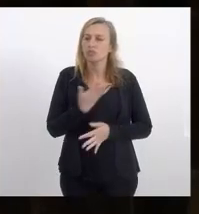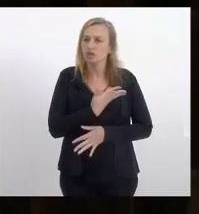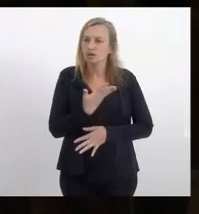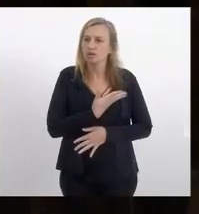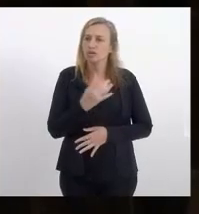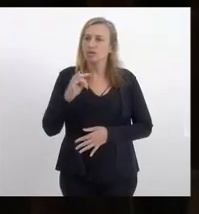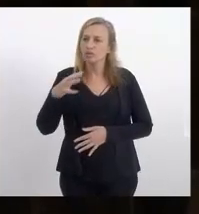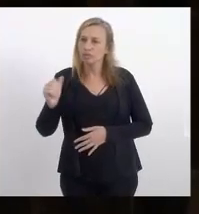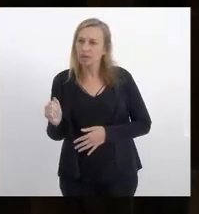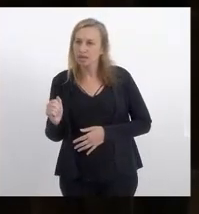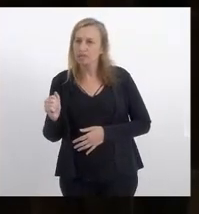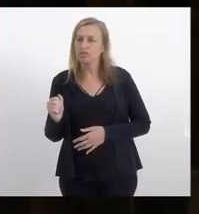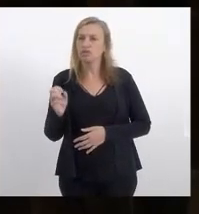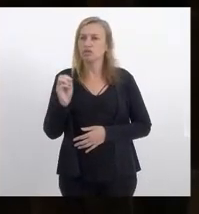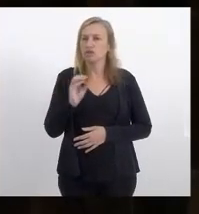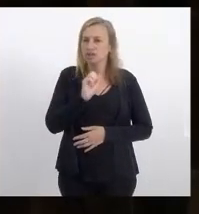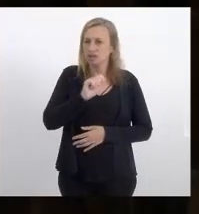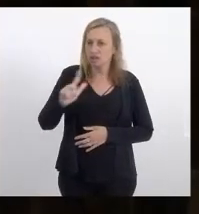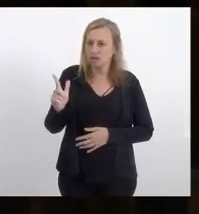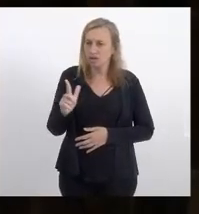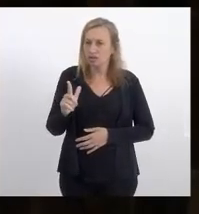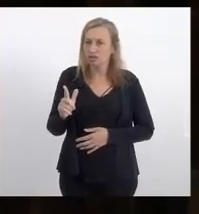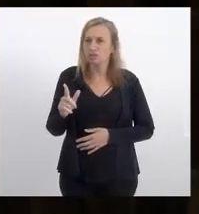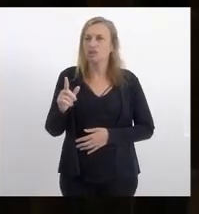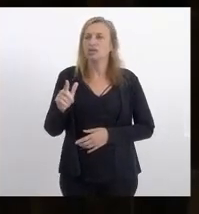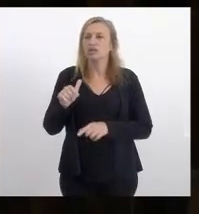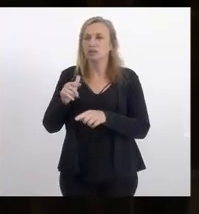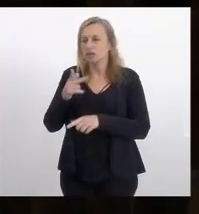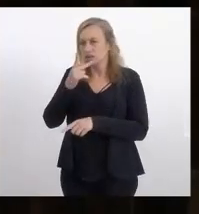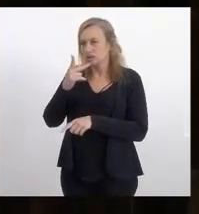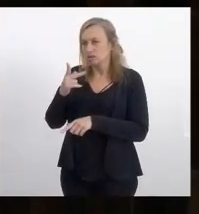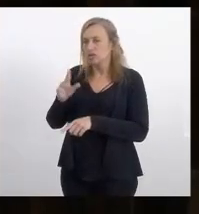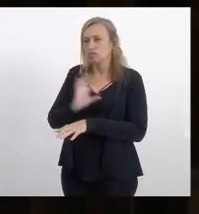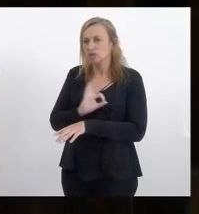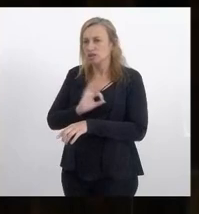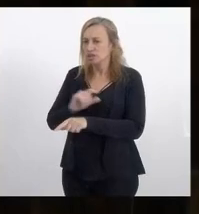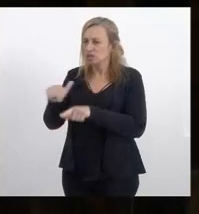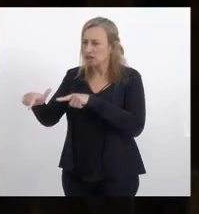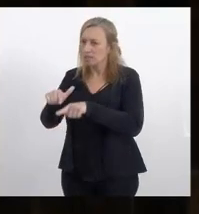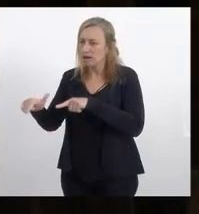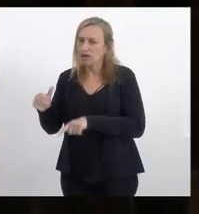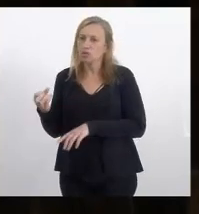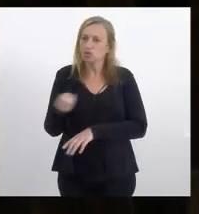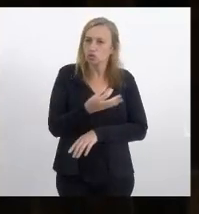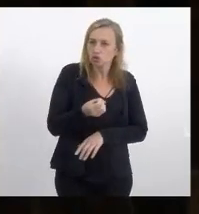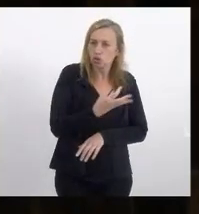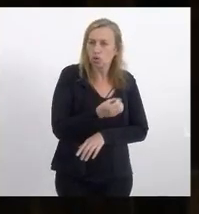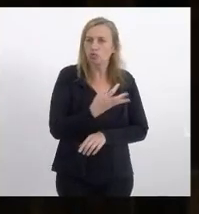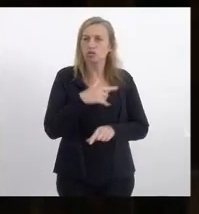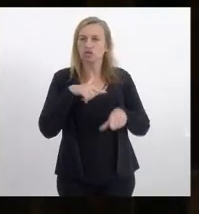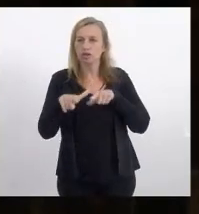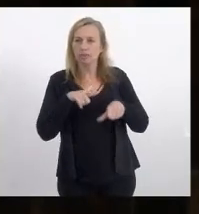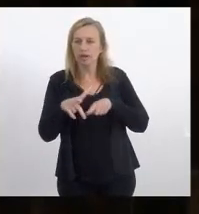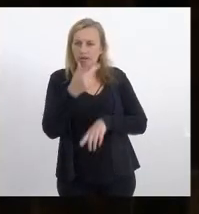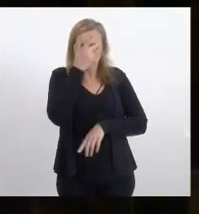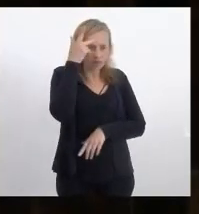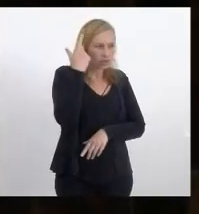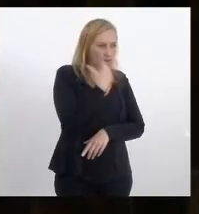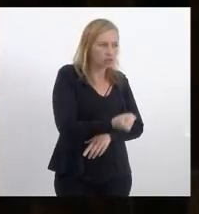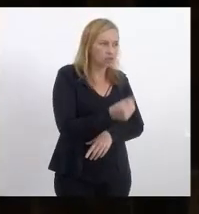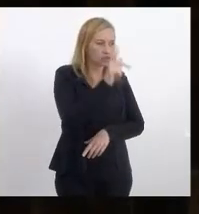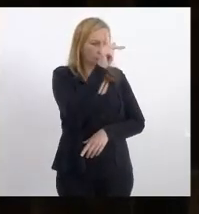praças e oficiais aos inativos reformados veteranos e as pensionistas